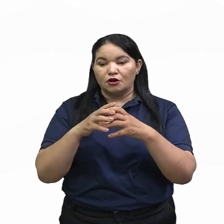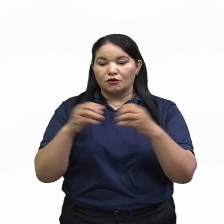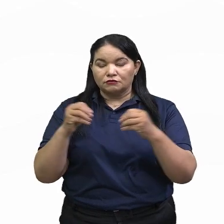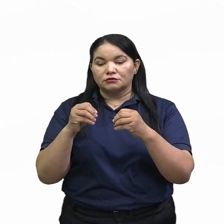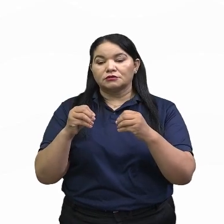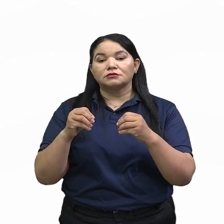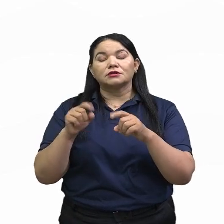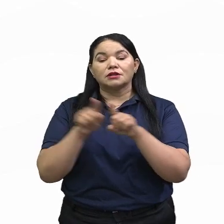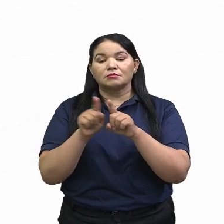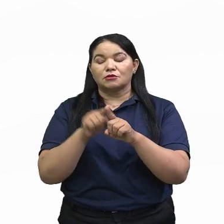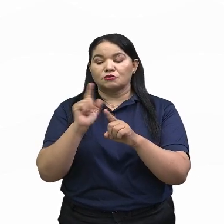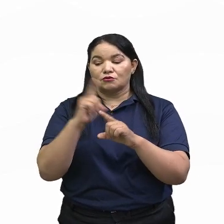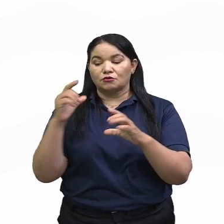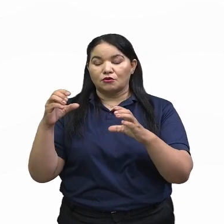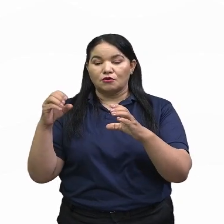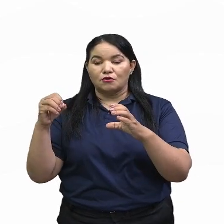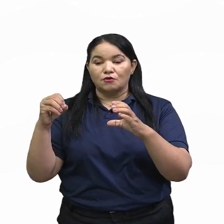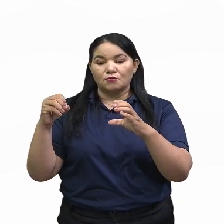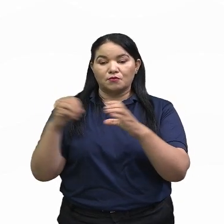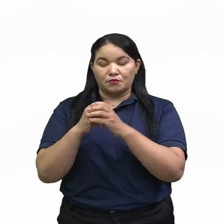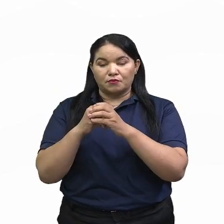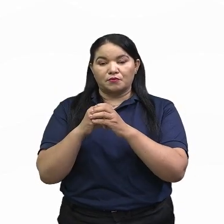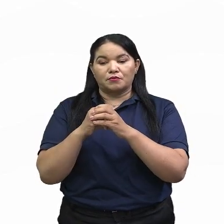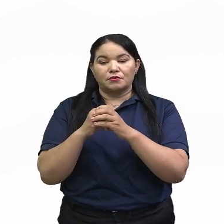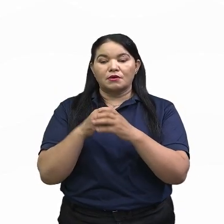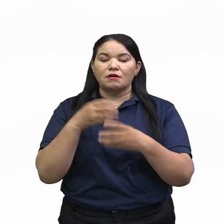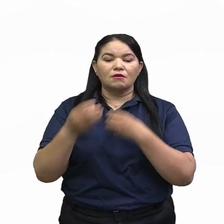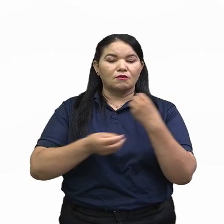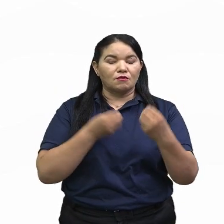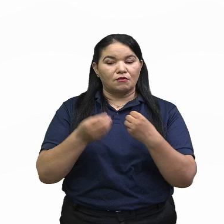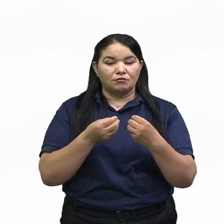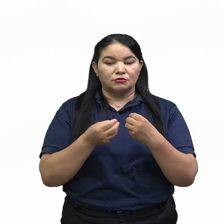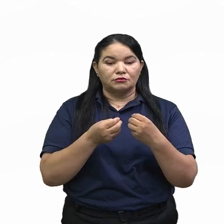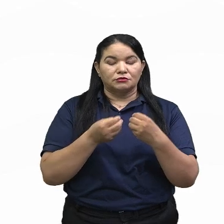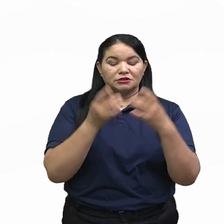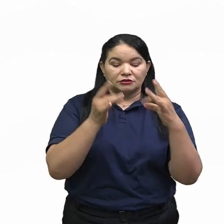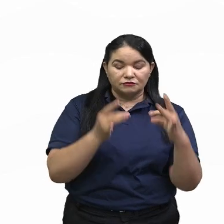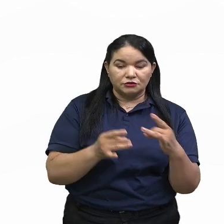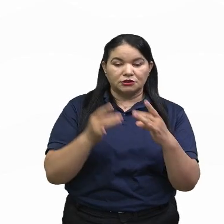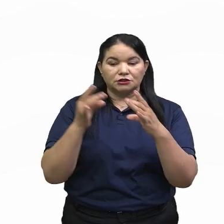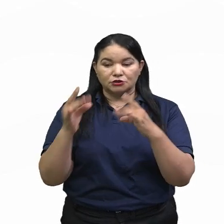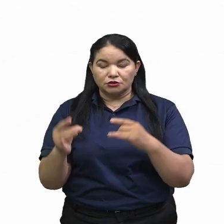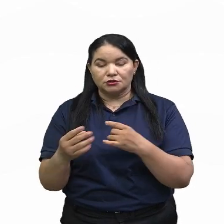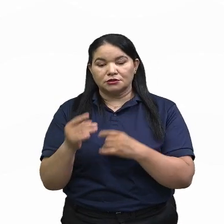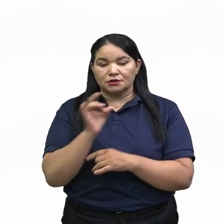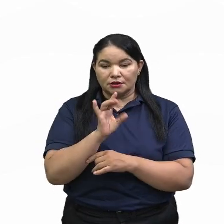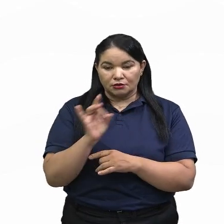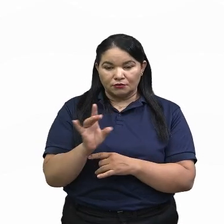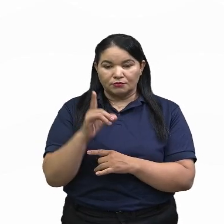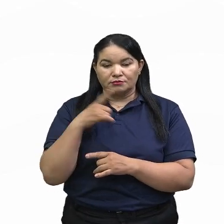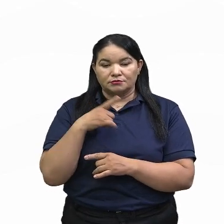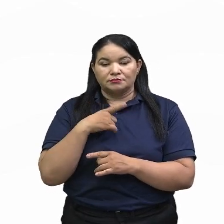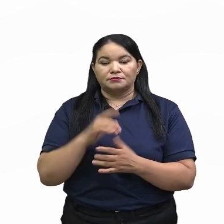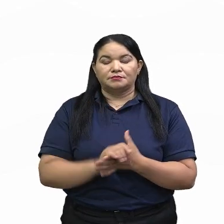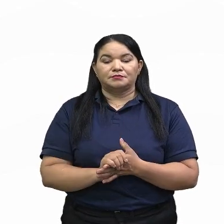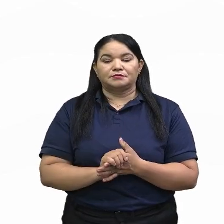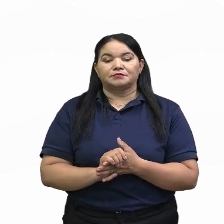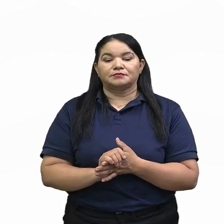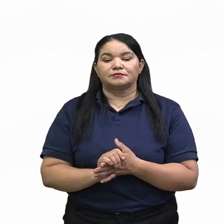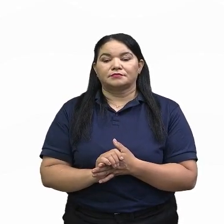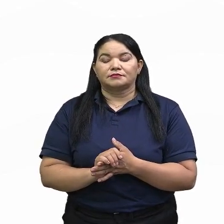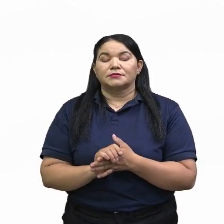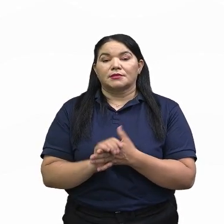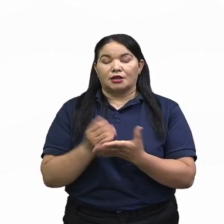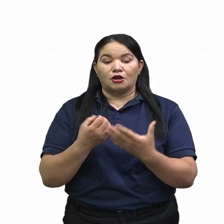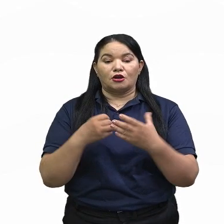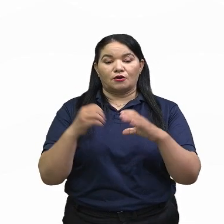o seguinte, ó, como é definida a fissão e a fusão? Aí você tem fissão e fusão